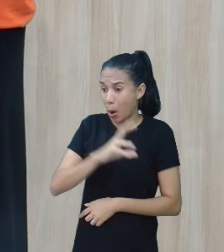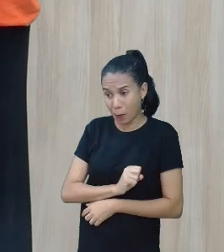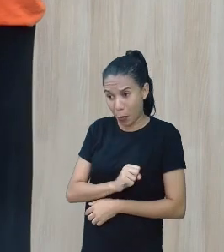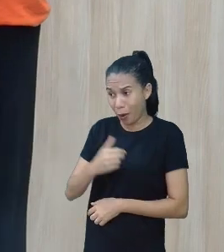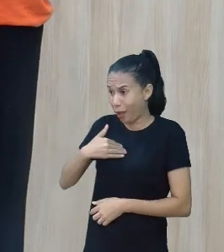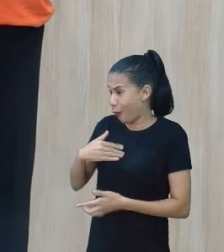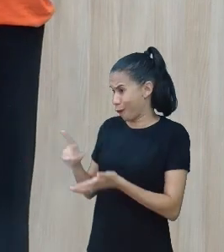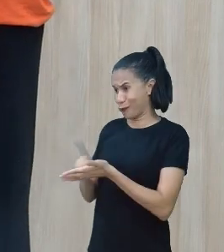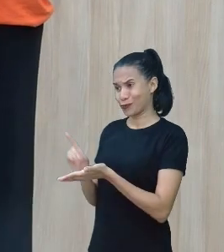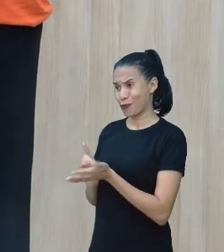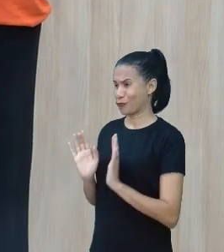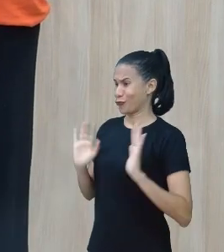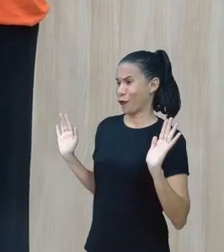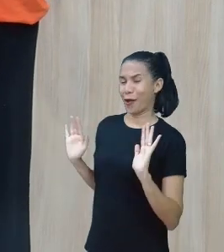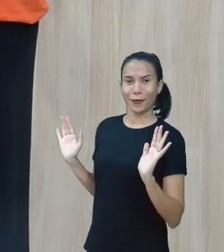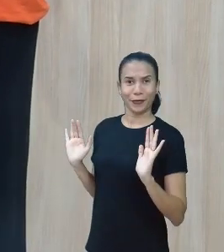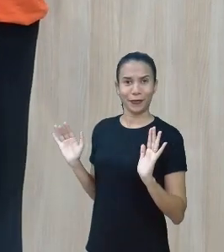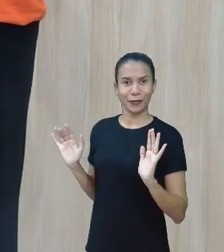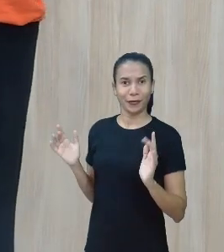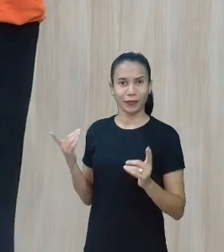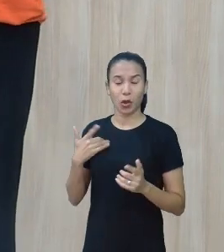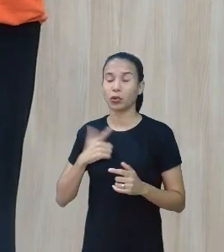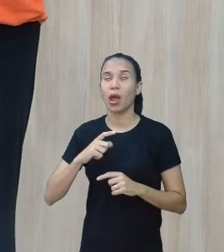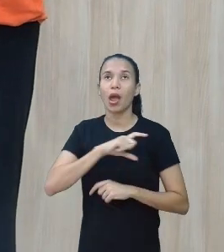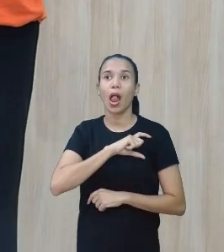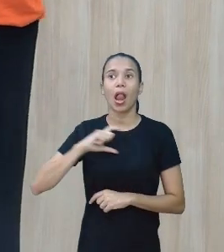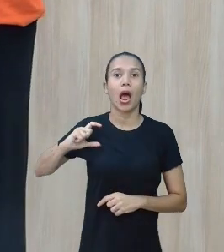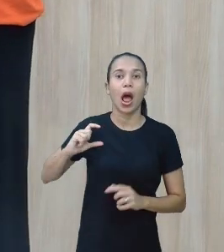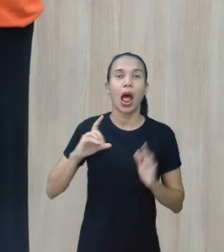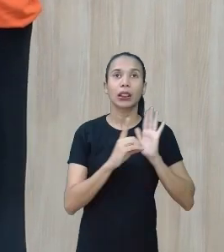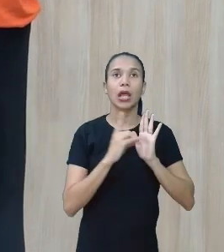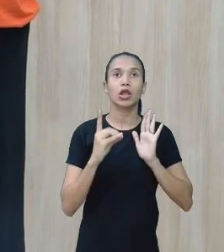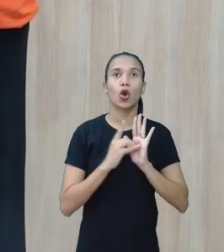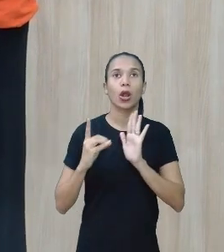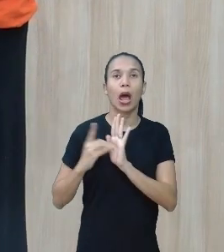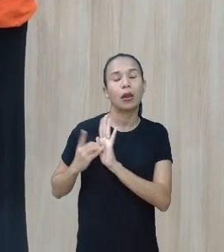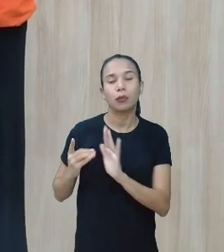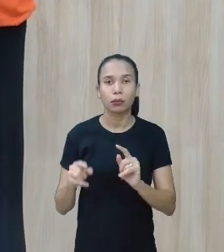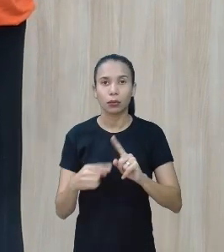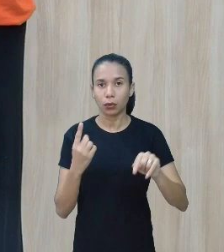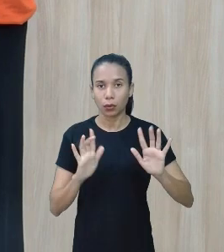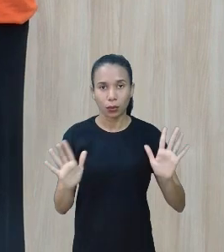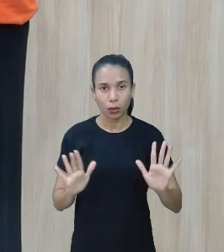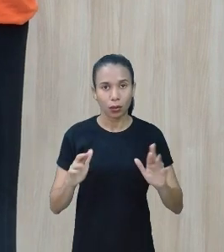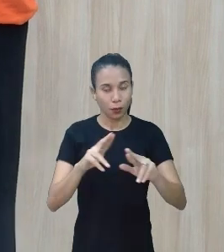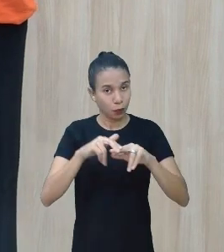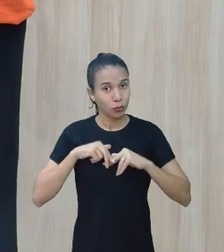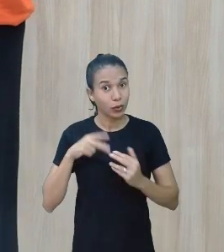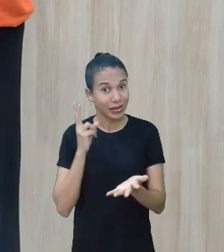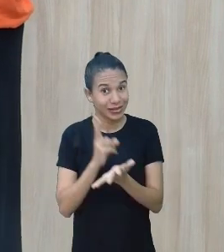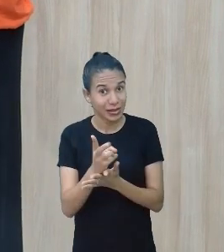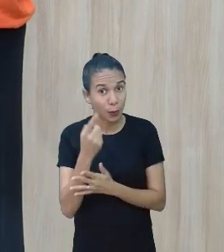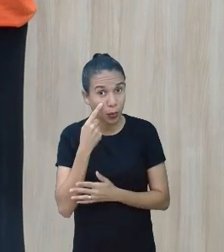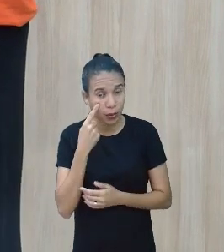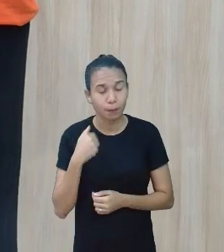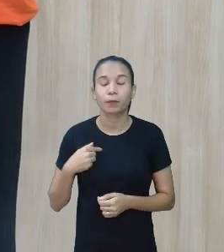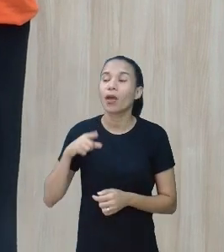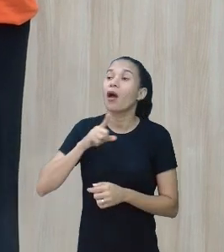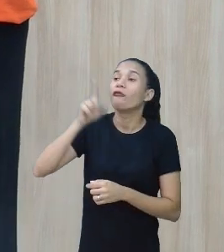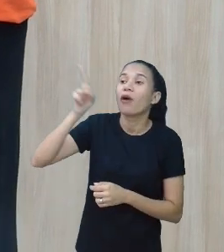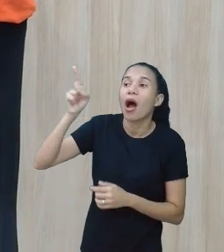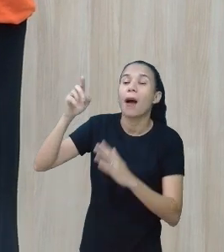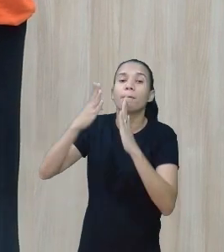um dicionário ambulante, tá certo? Não está escrito aqui, ó, dicionário. Não está. Então eu sempre digo, vá à